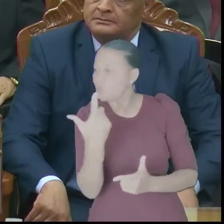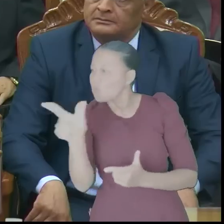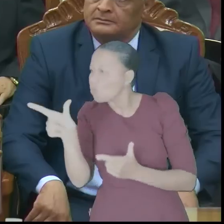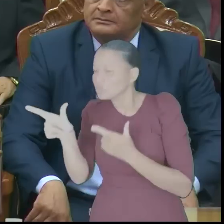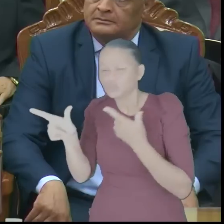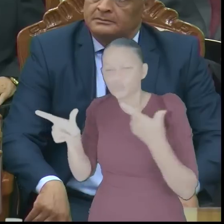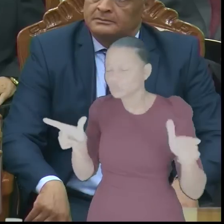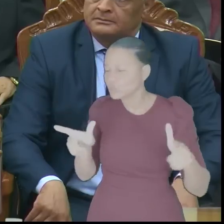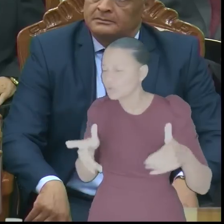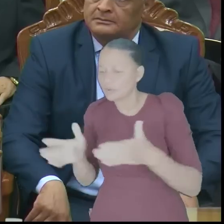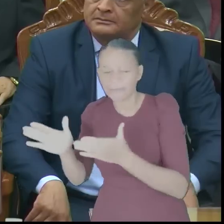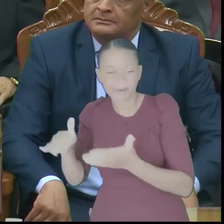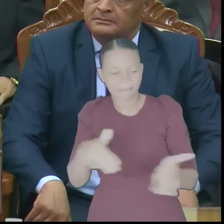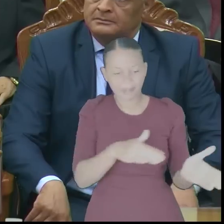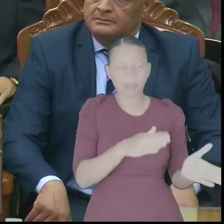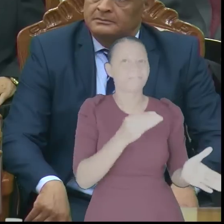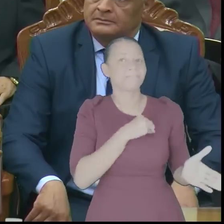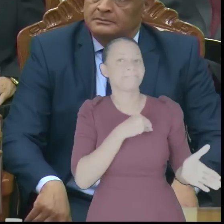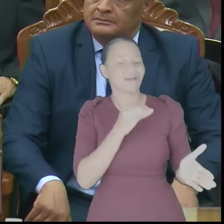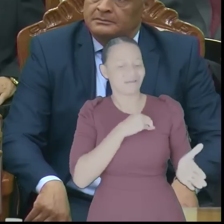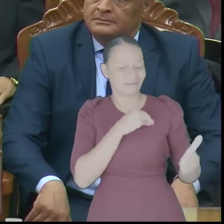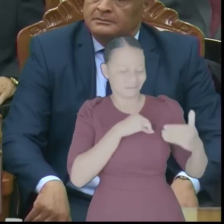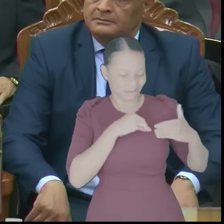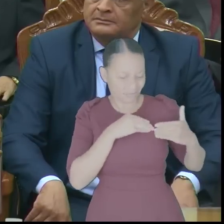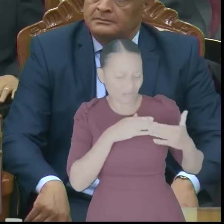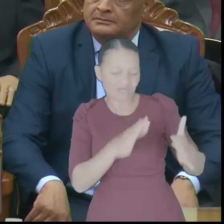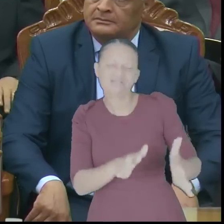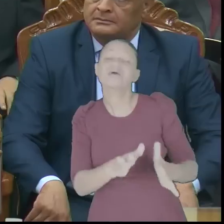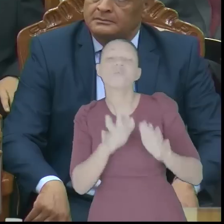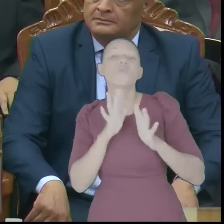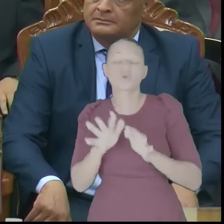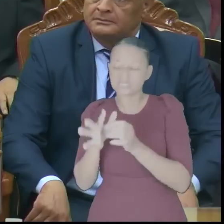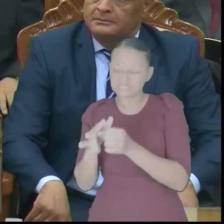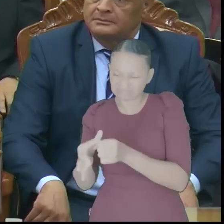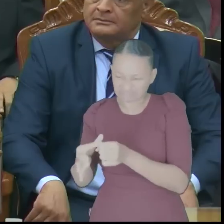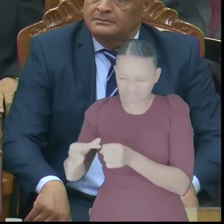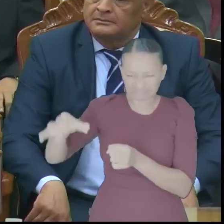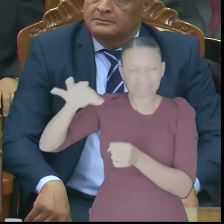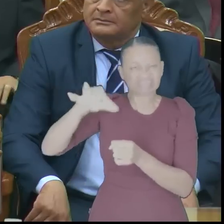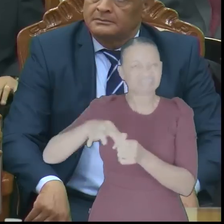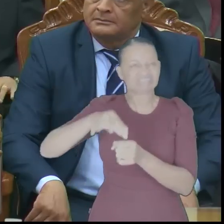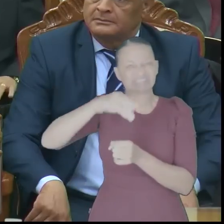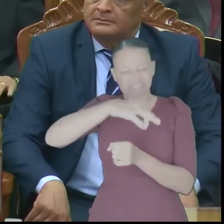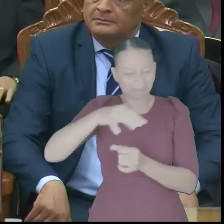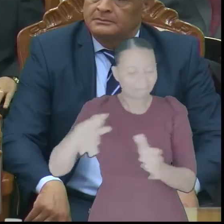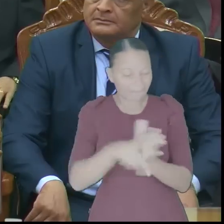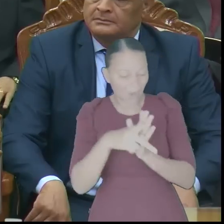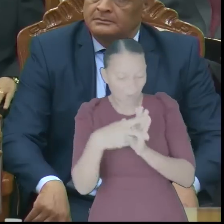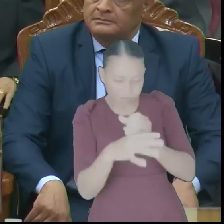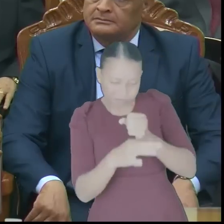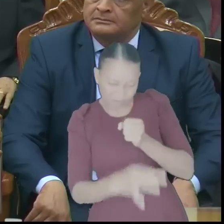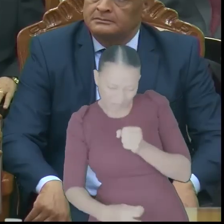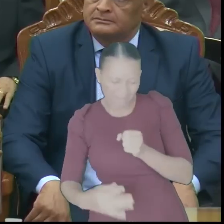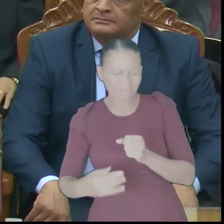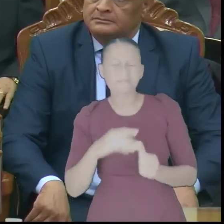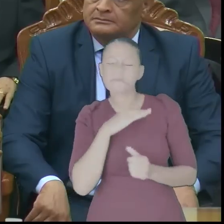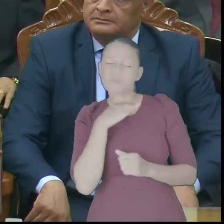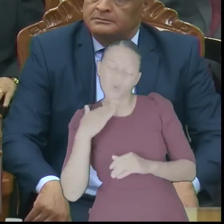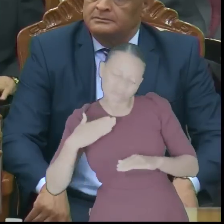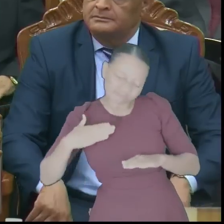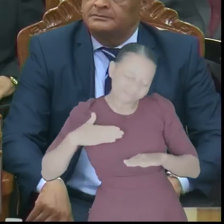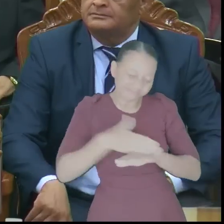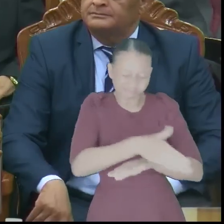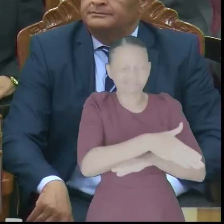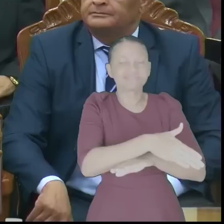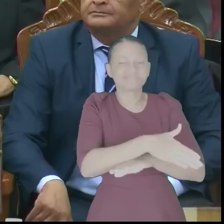senão o pecado. O aguilhão da morte é o pecado. Você sabe que a morte entra no mundo pelo pecado de um